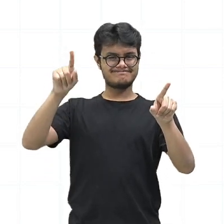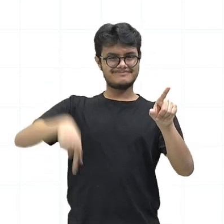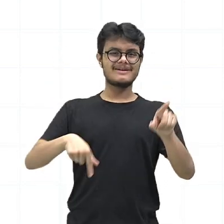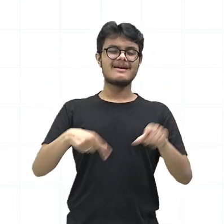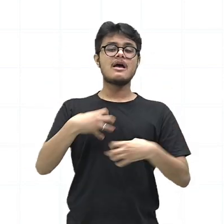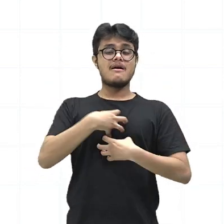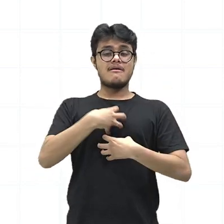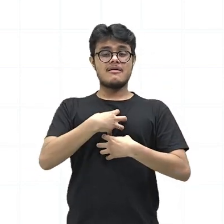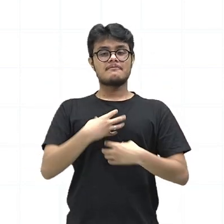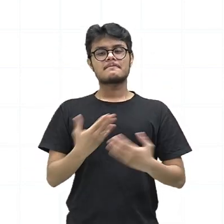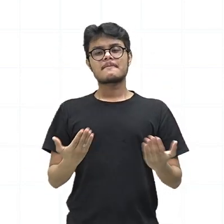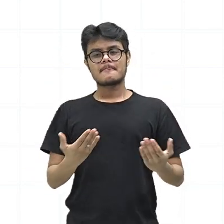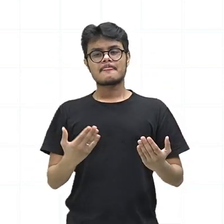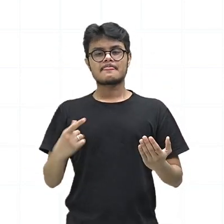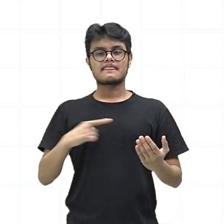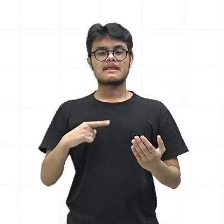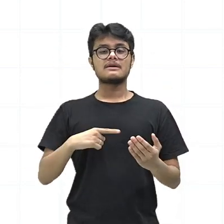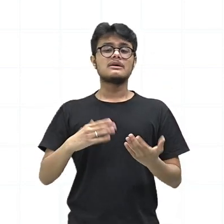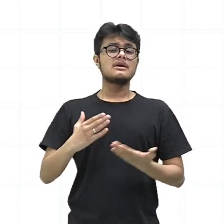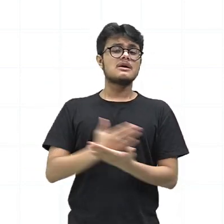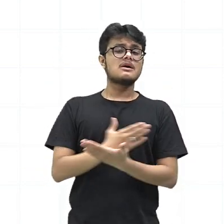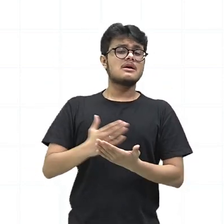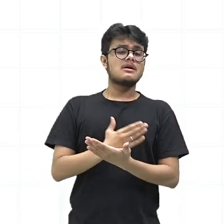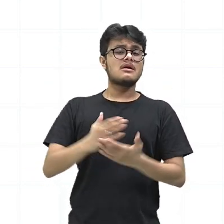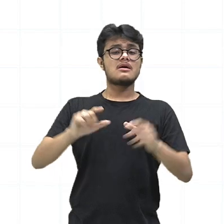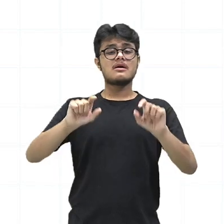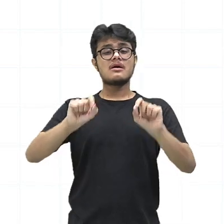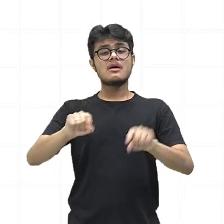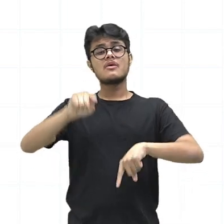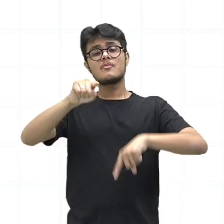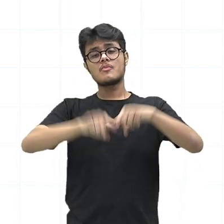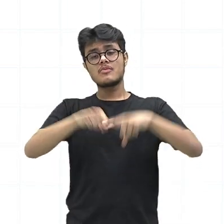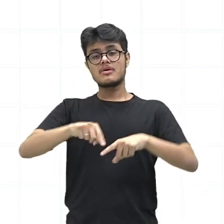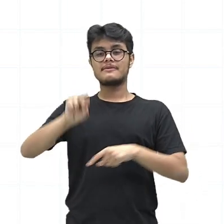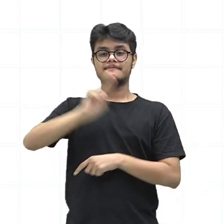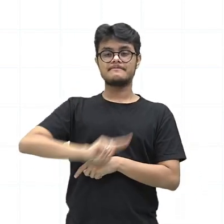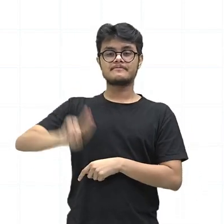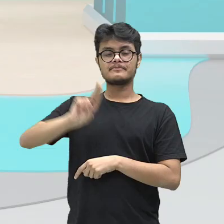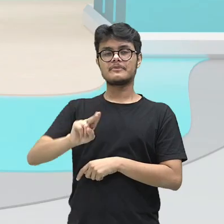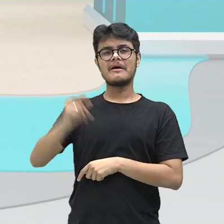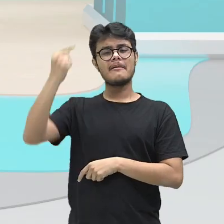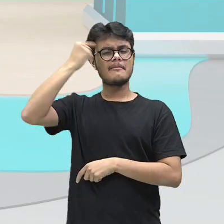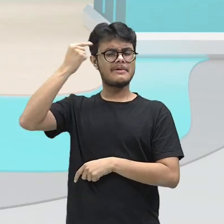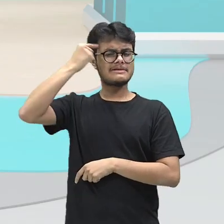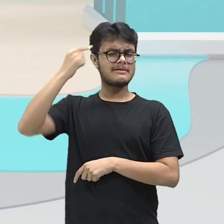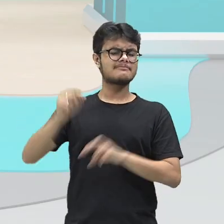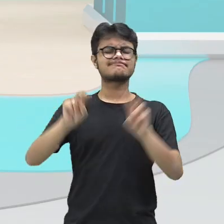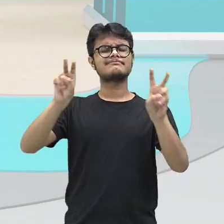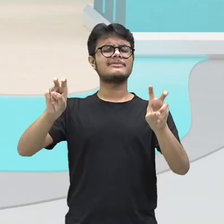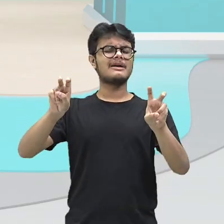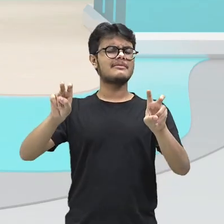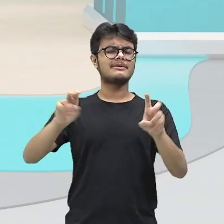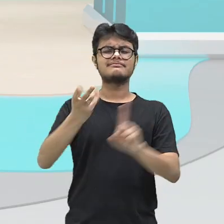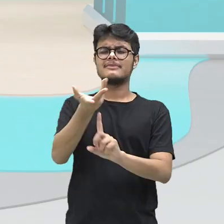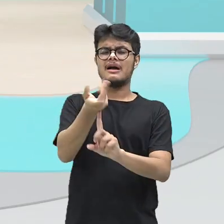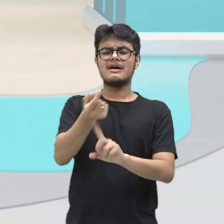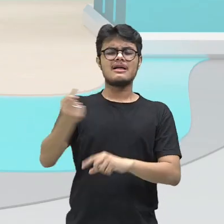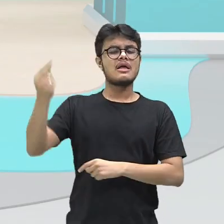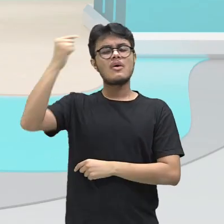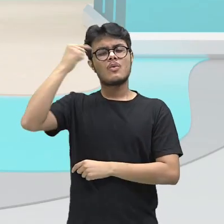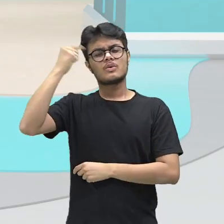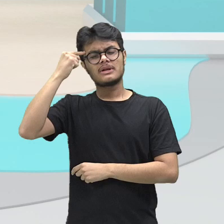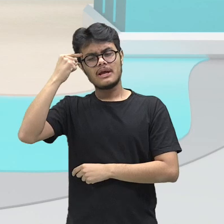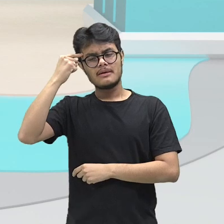ocorram processos catárticos e que favoreçam a atividade reflexiva. Aqui a gente tem uma obra de arte com